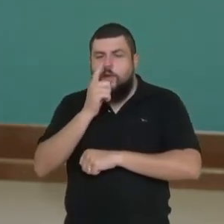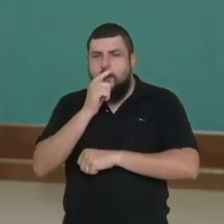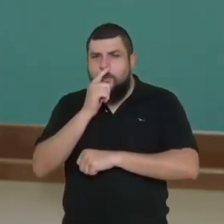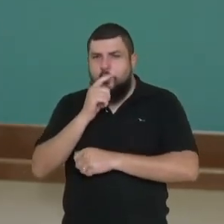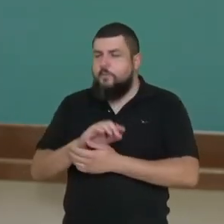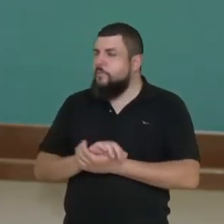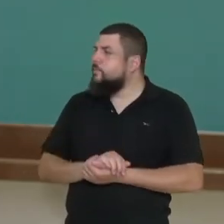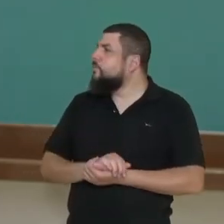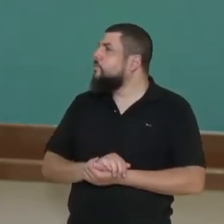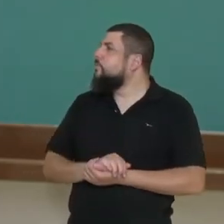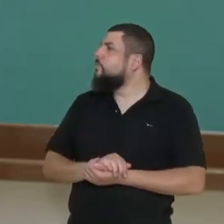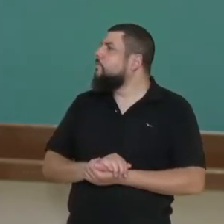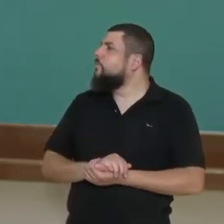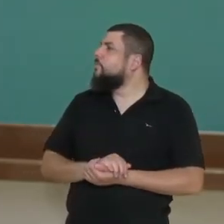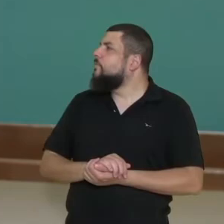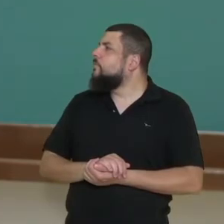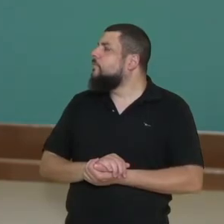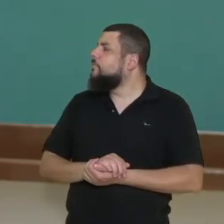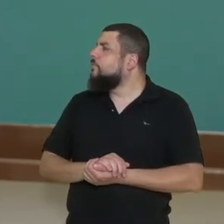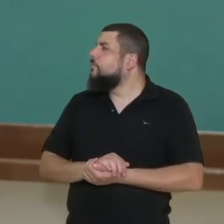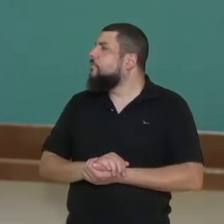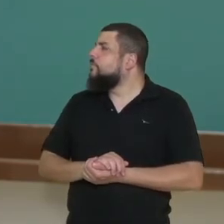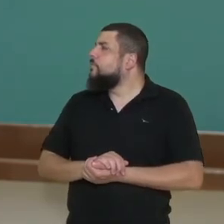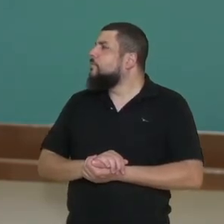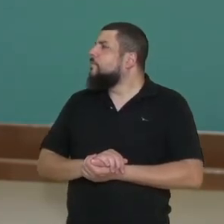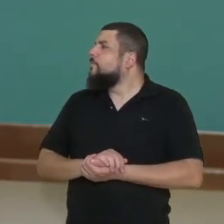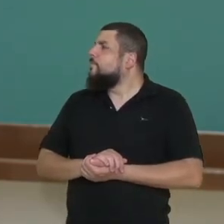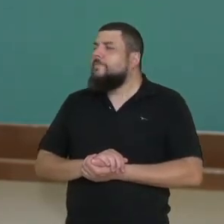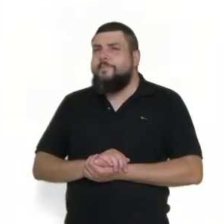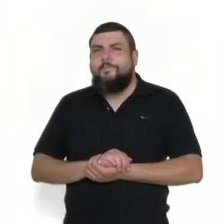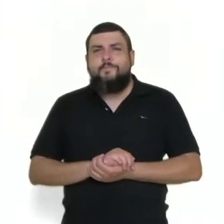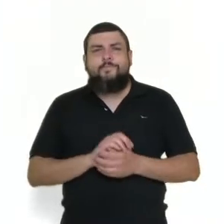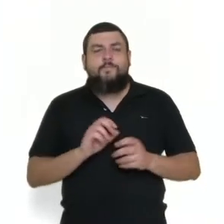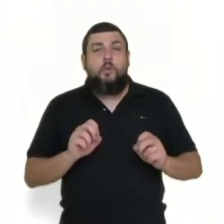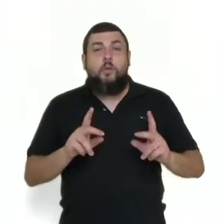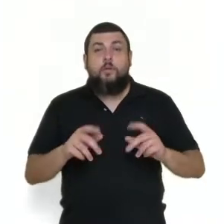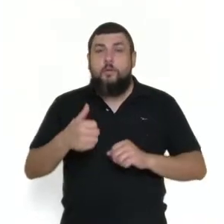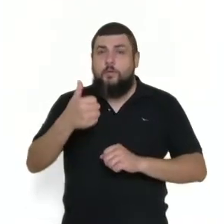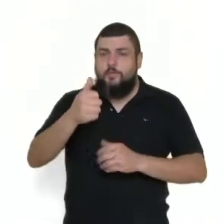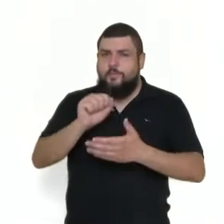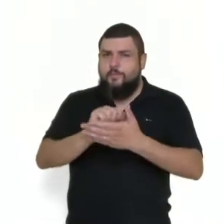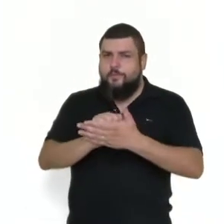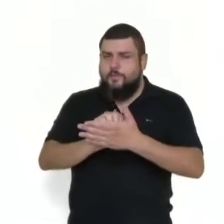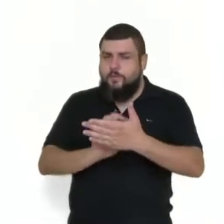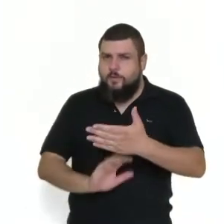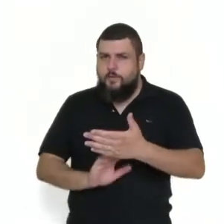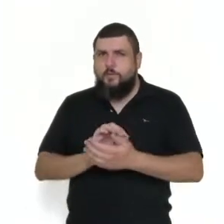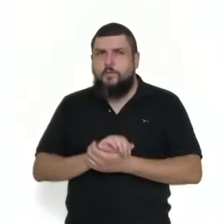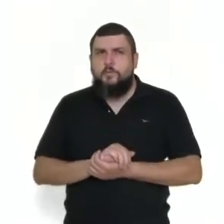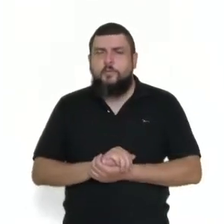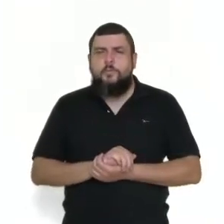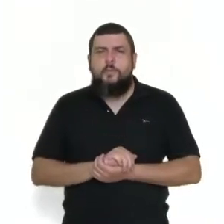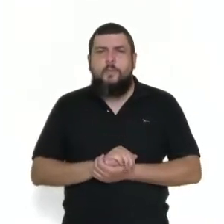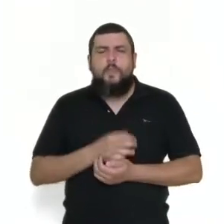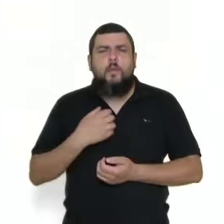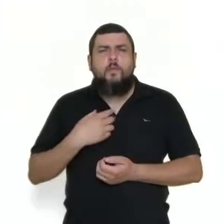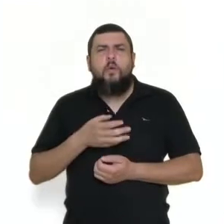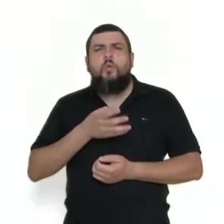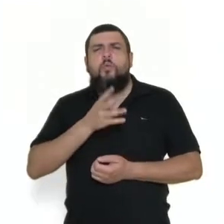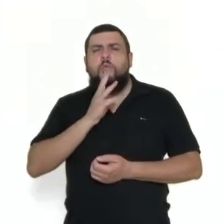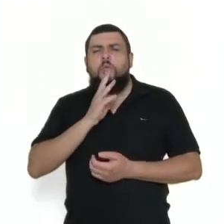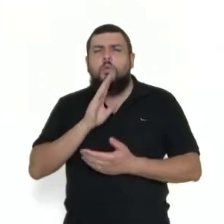corresponder daí, no caso, aos biomas aquáticos. Vamos usar uma primeira atividade aqui, gente. Vamos reconhecer os biomas mundiais por